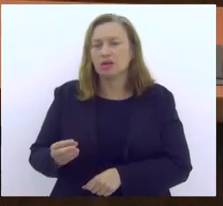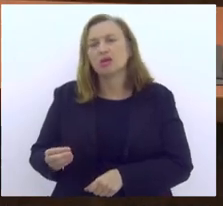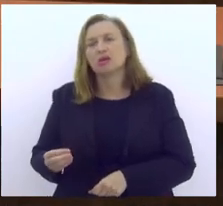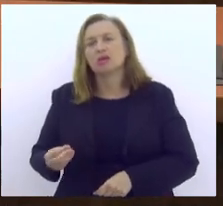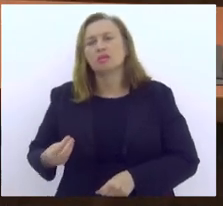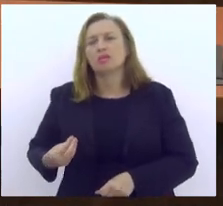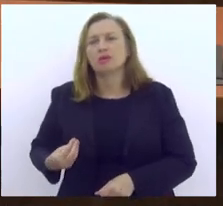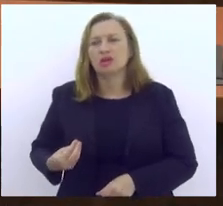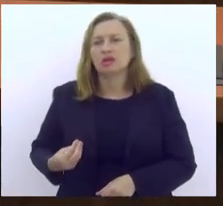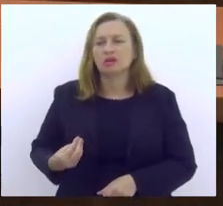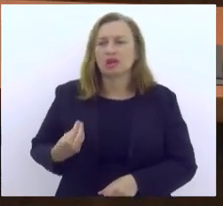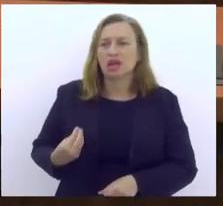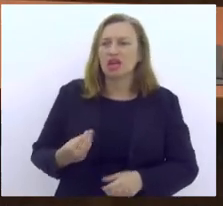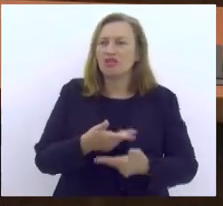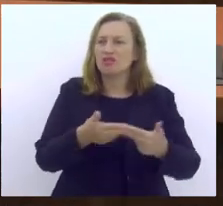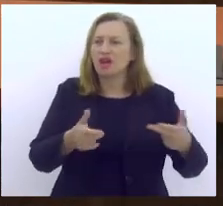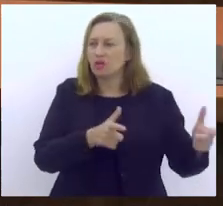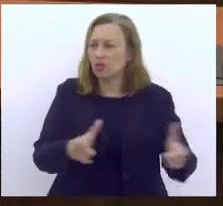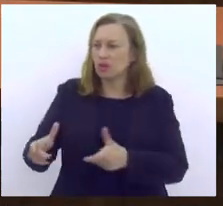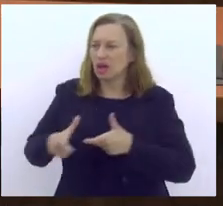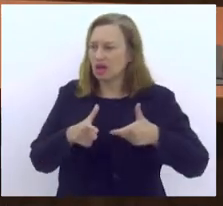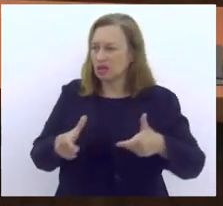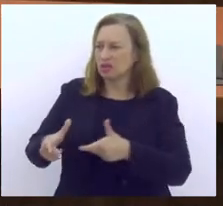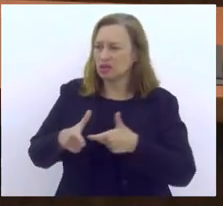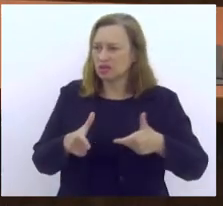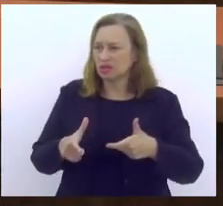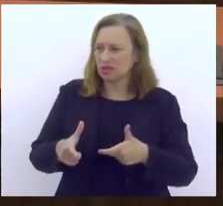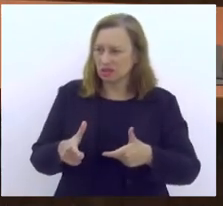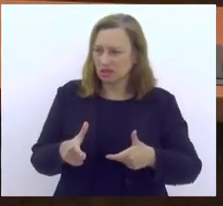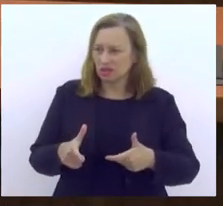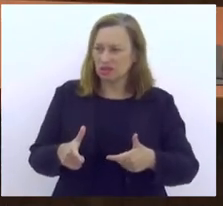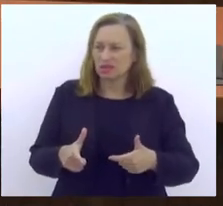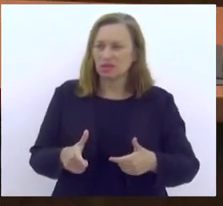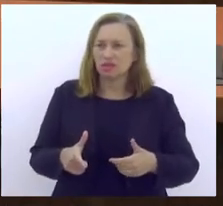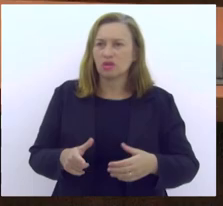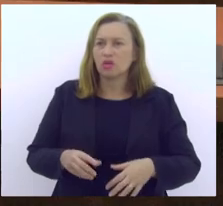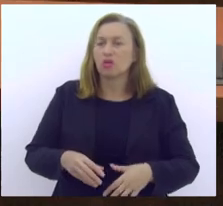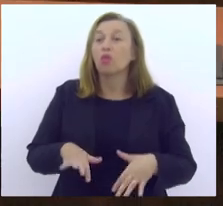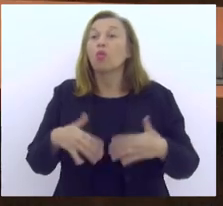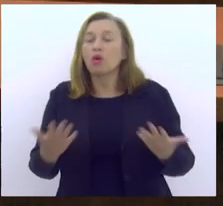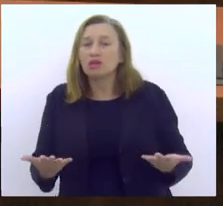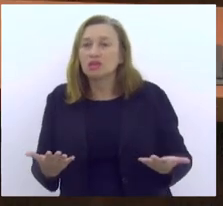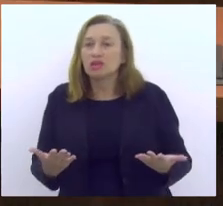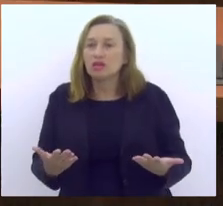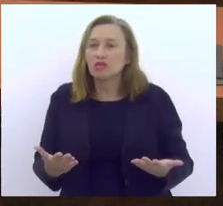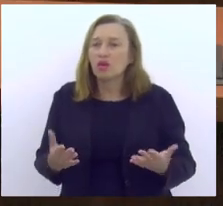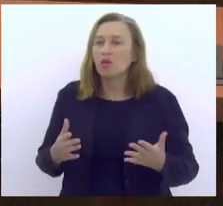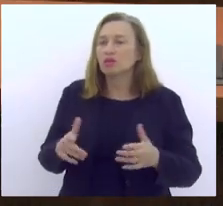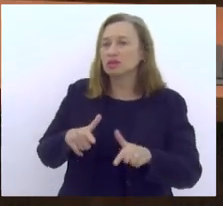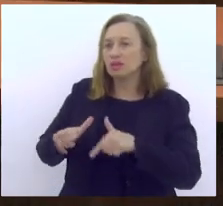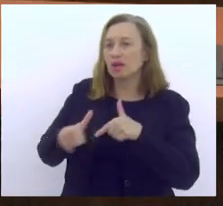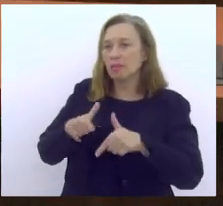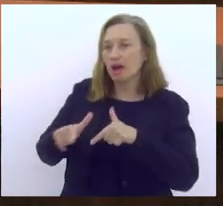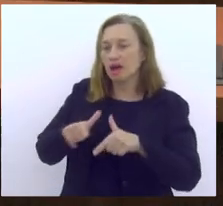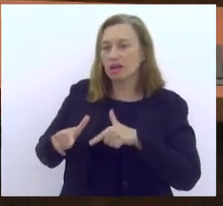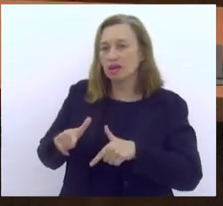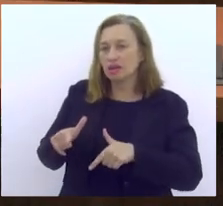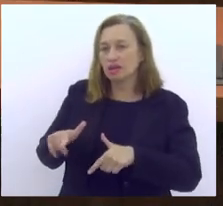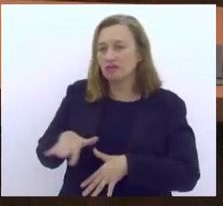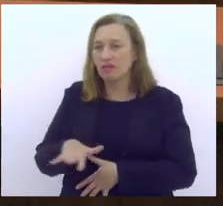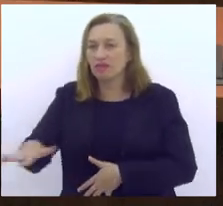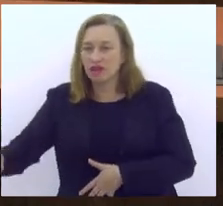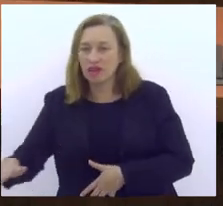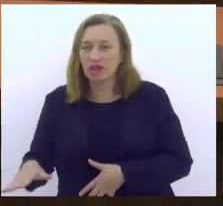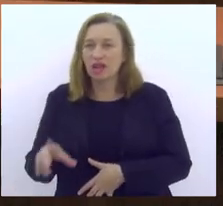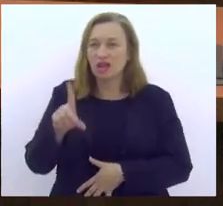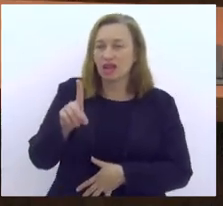Vem falar da DPF. Quando que não teve operação em favela? O Rio de Janeiro continua sendo recordista